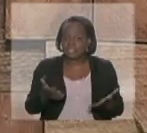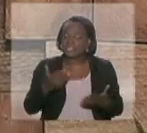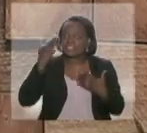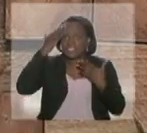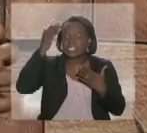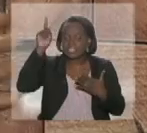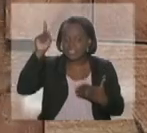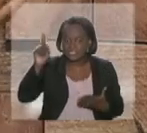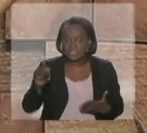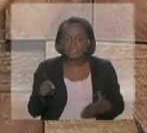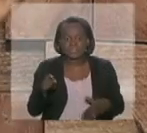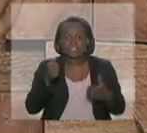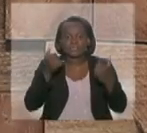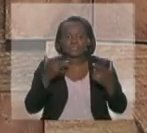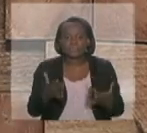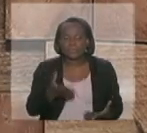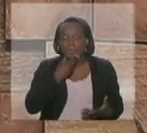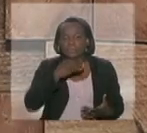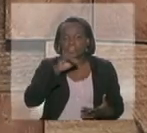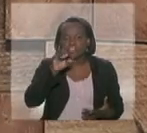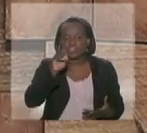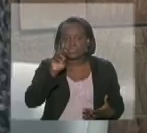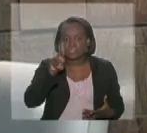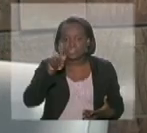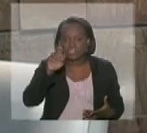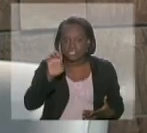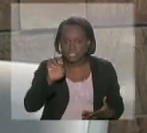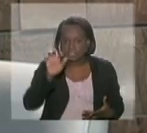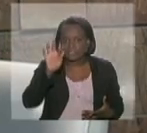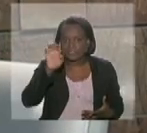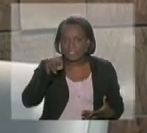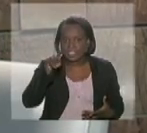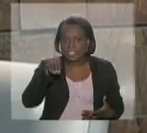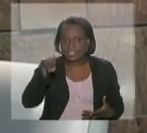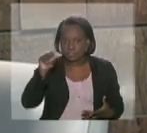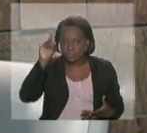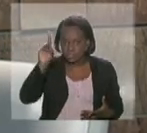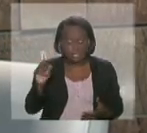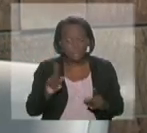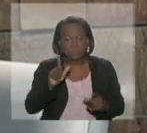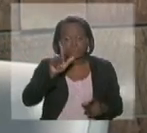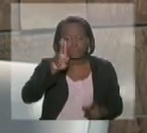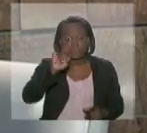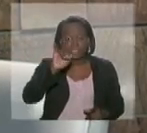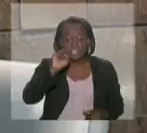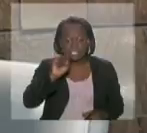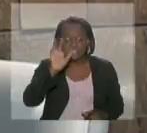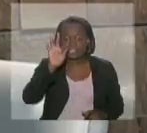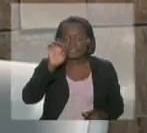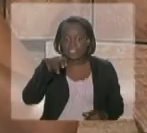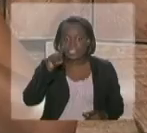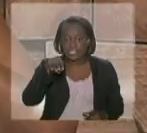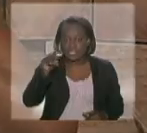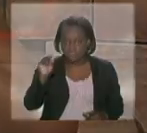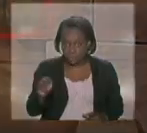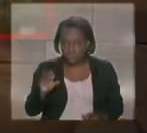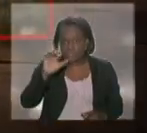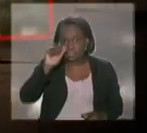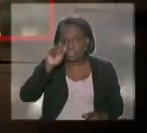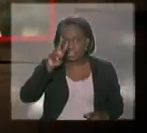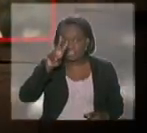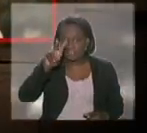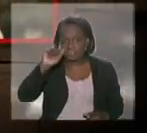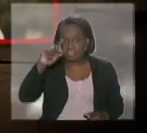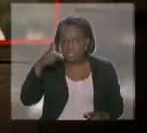né Isabel isso é fantástico você disse que o Jorge que você tá falando aí é o Jorge Fernando tá certo diretor luí Fernando Luiz